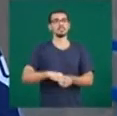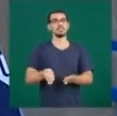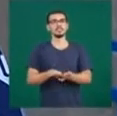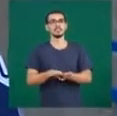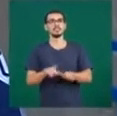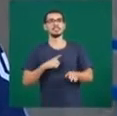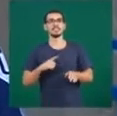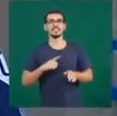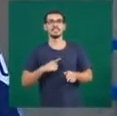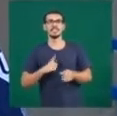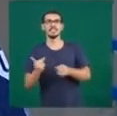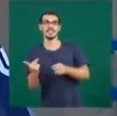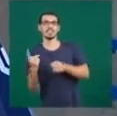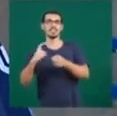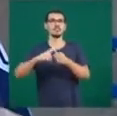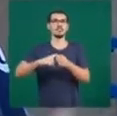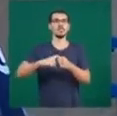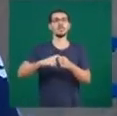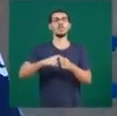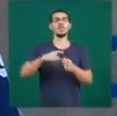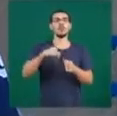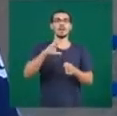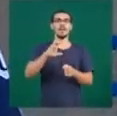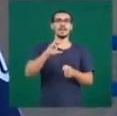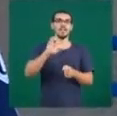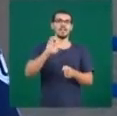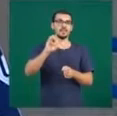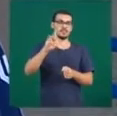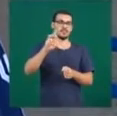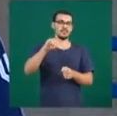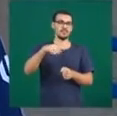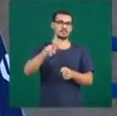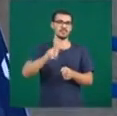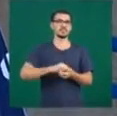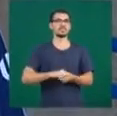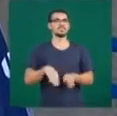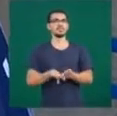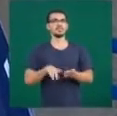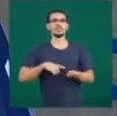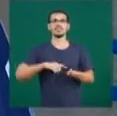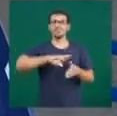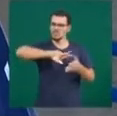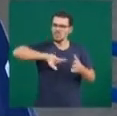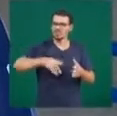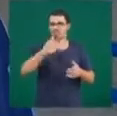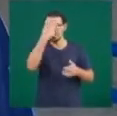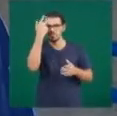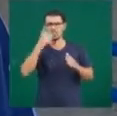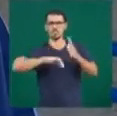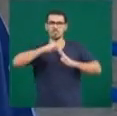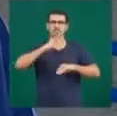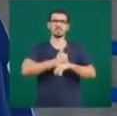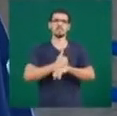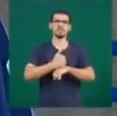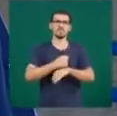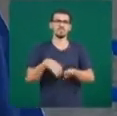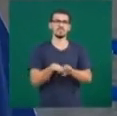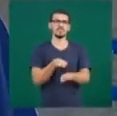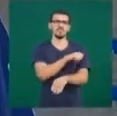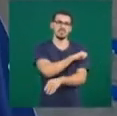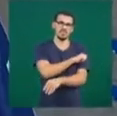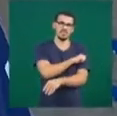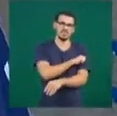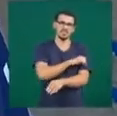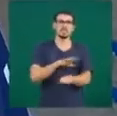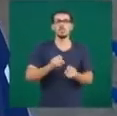veterinária para todos os profissionais da área que se interessem, e alunos também da graduação, para discutir alguns temas